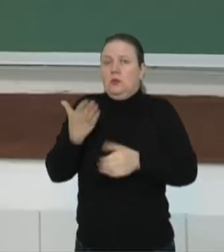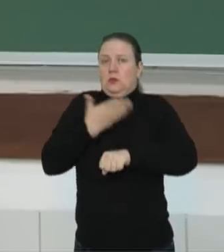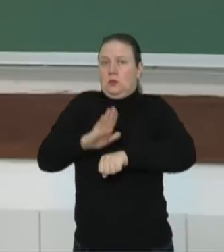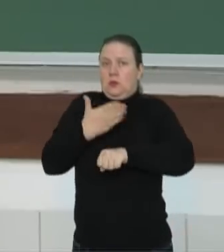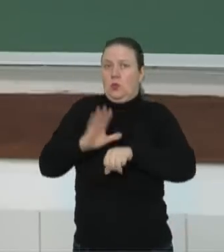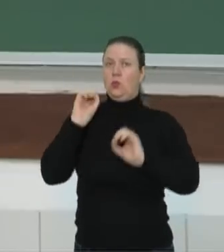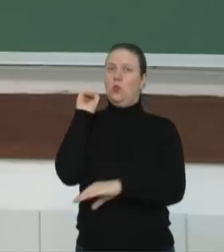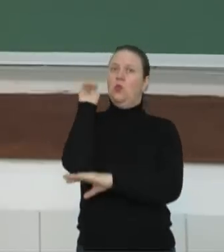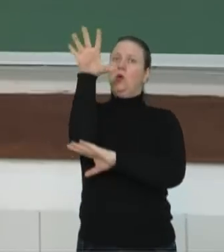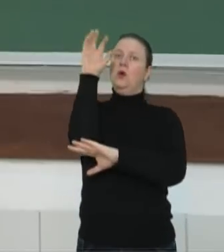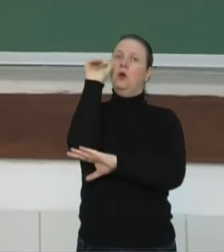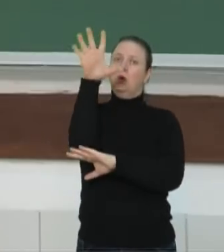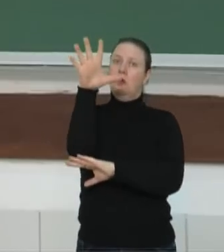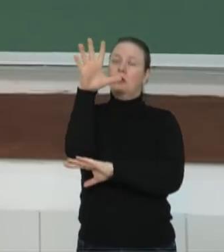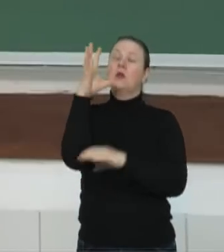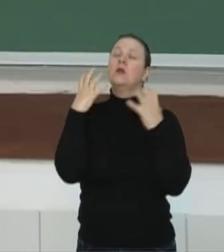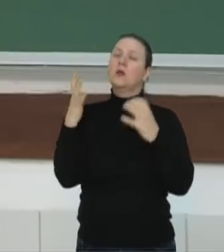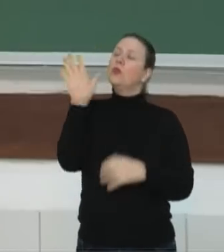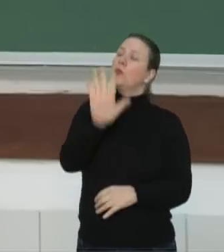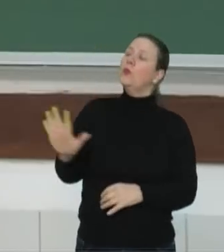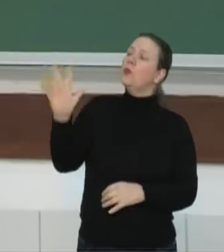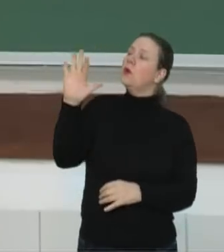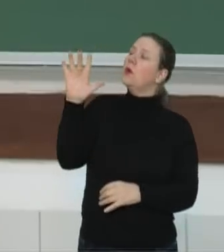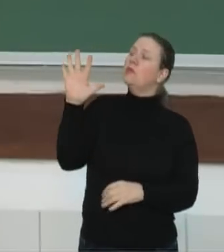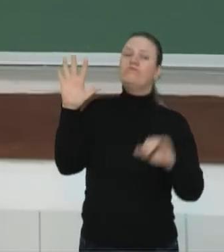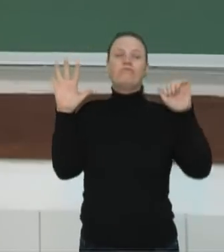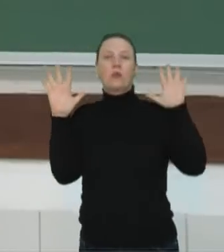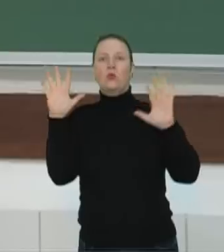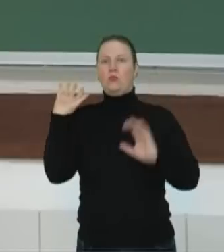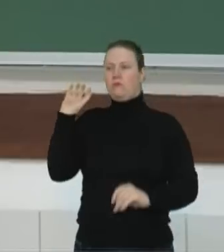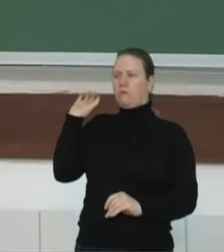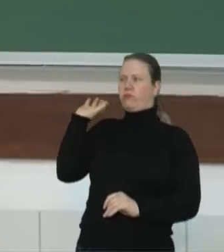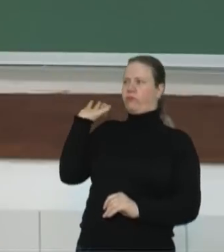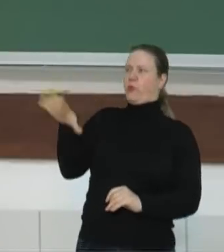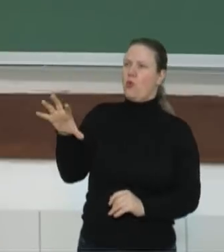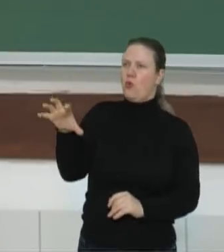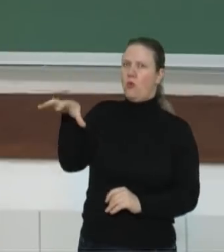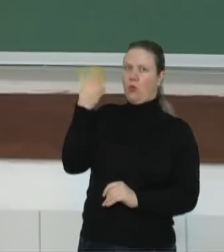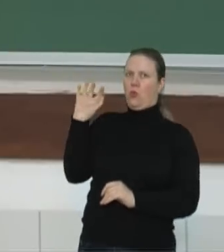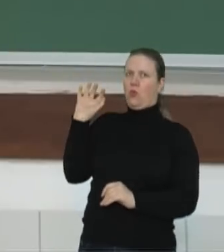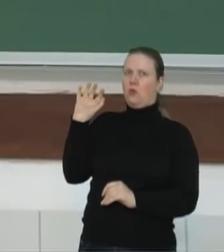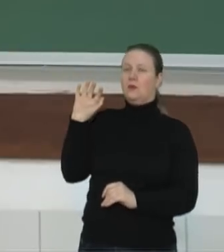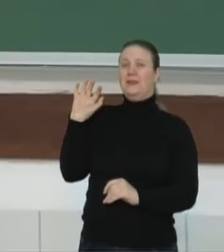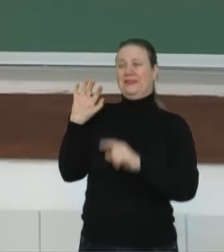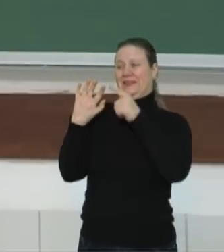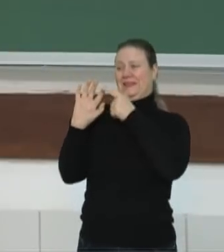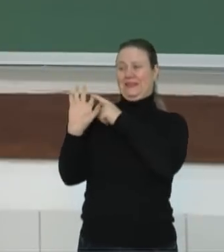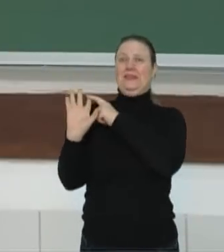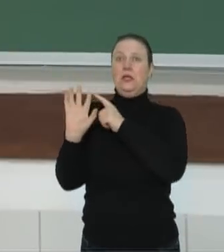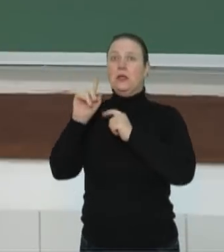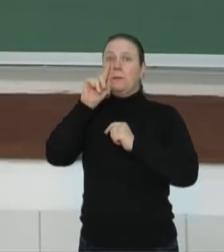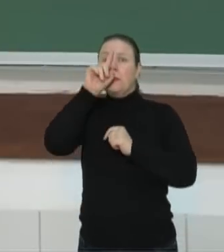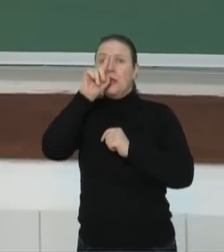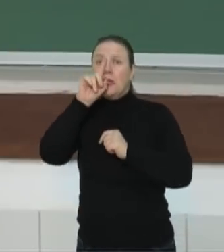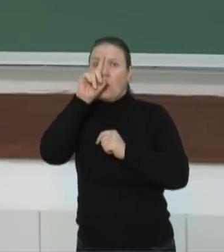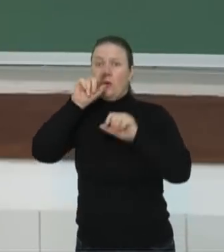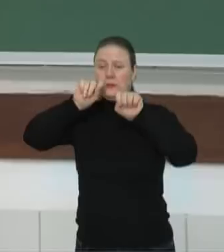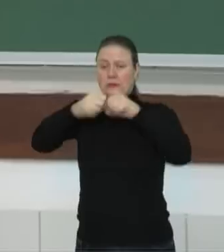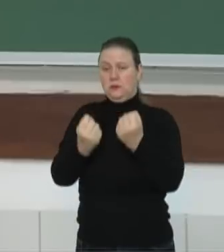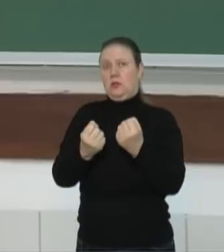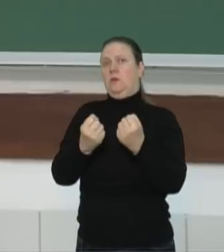a gente quer usar uma mão só para dominar a bola. E com isso, as lesões nos dedos são muito